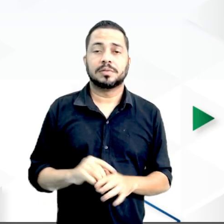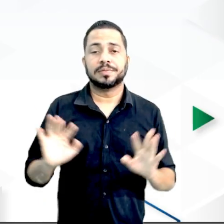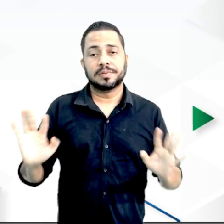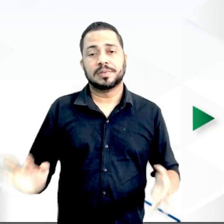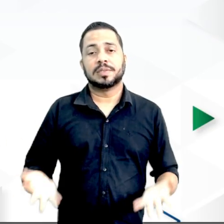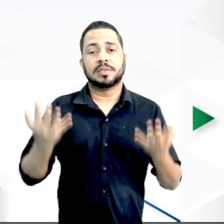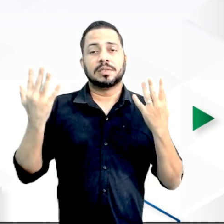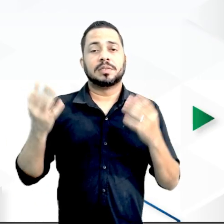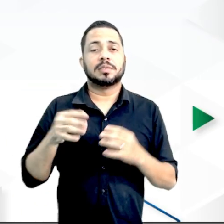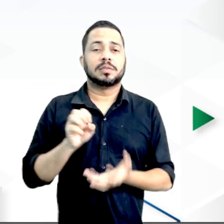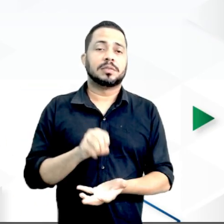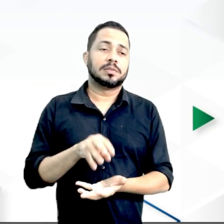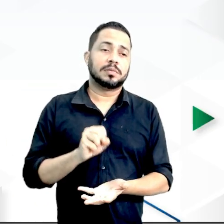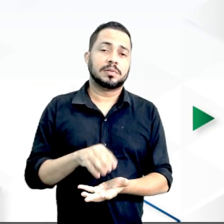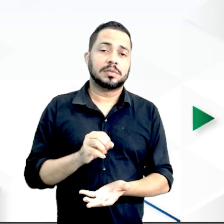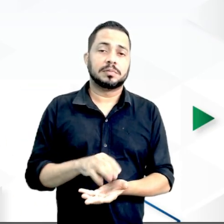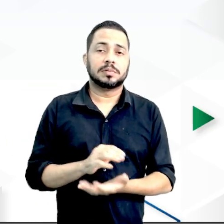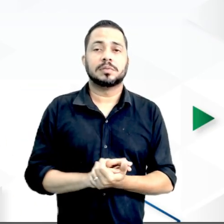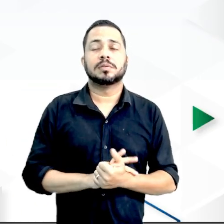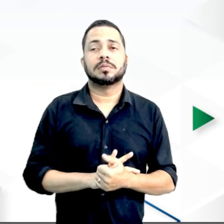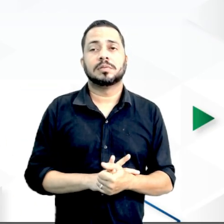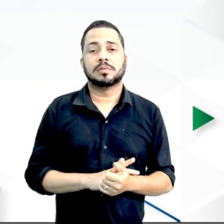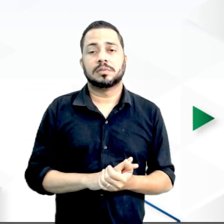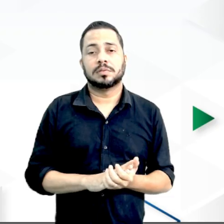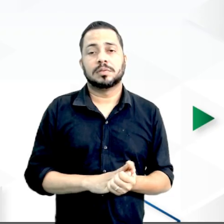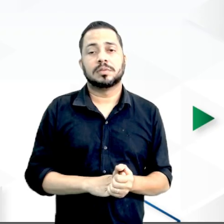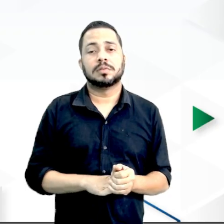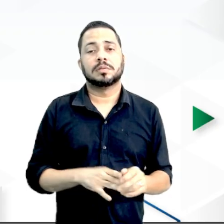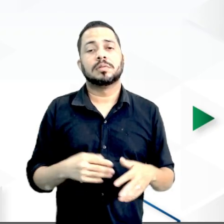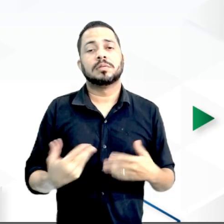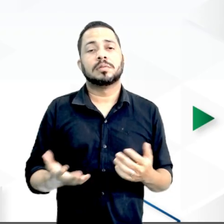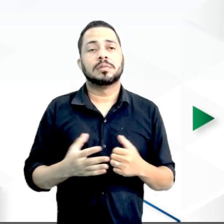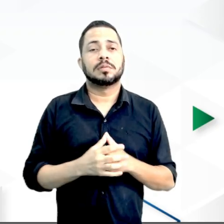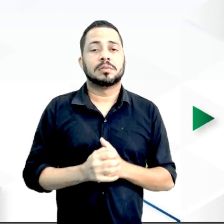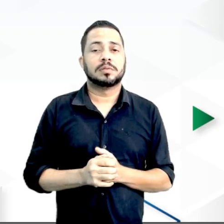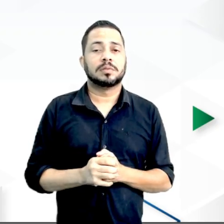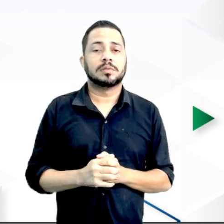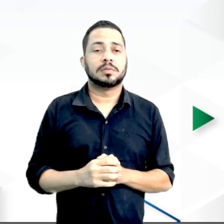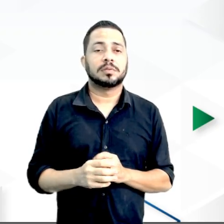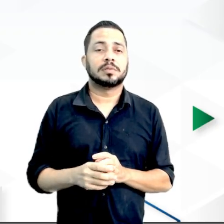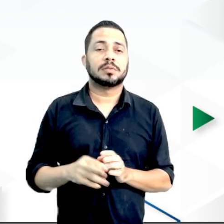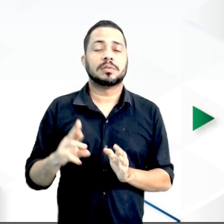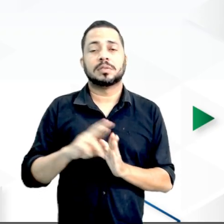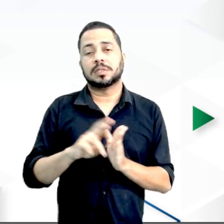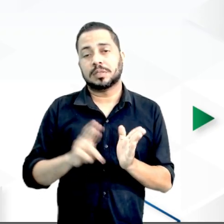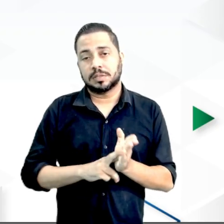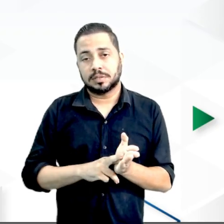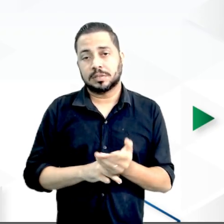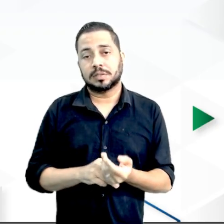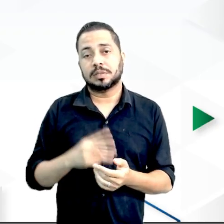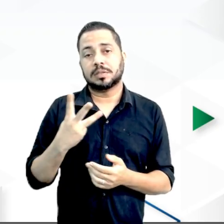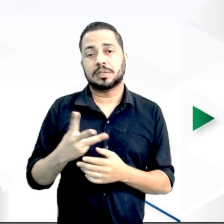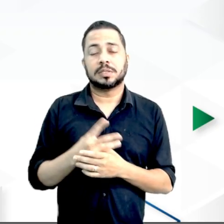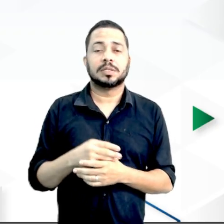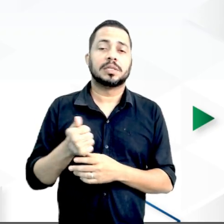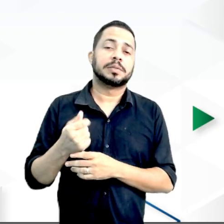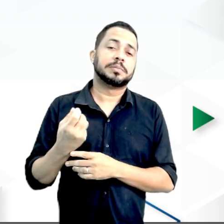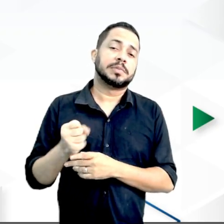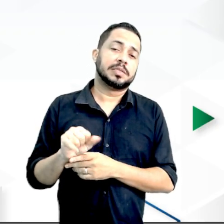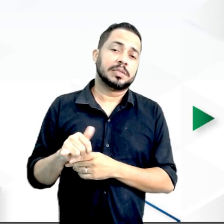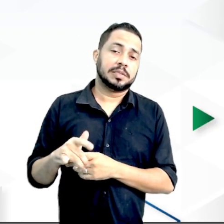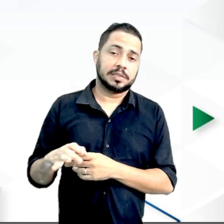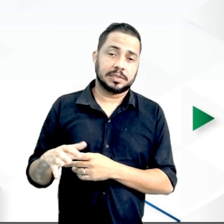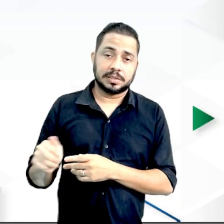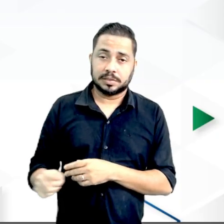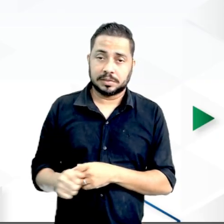aqui do EducaPE que a gente sempre traz para você, tá bom? Bom, a reta horizontal, o eixo das abscissas ou